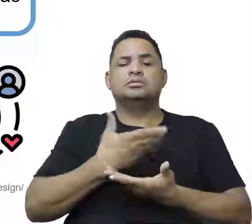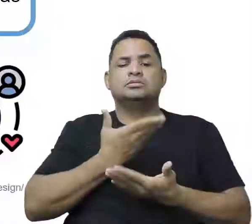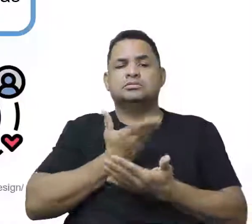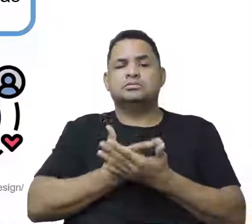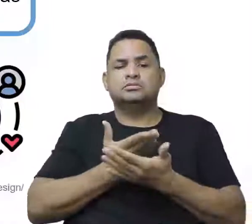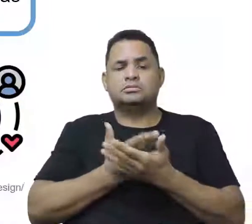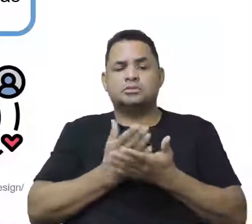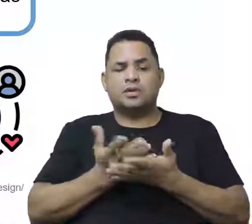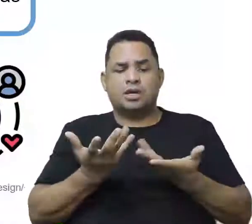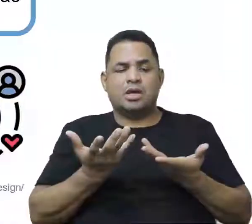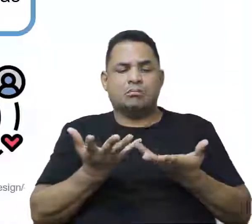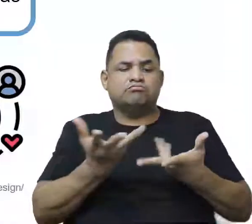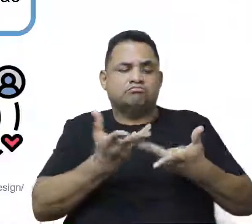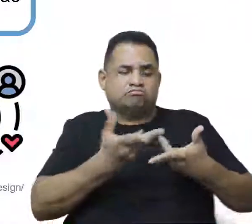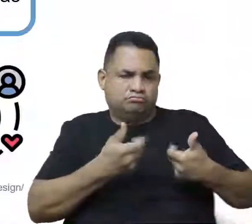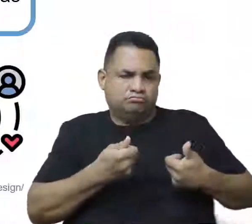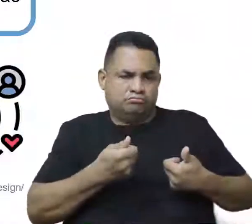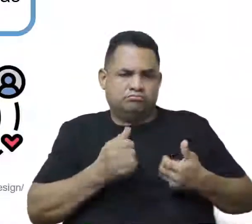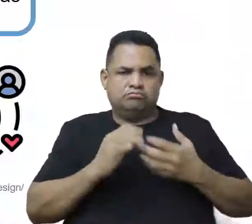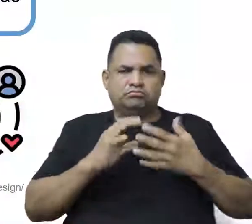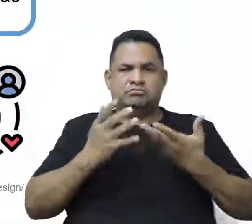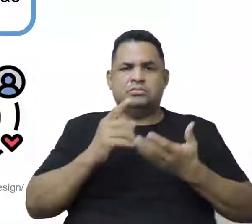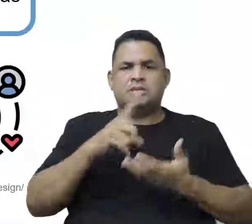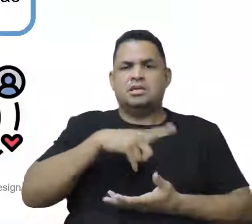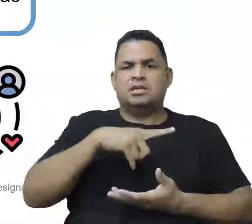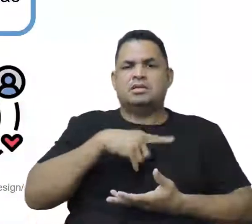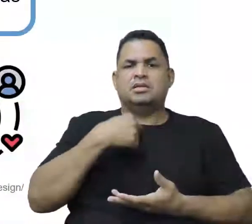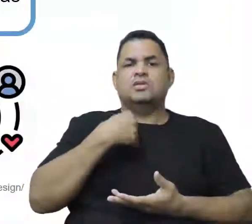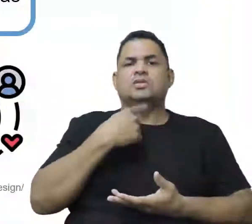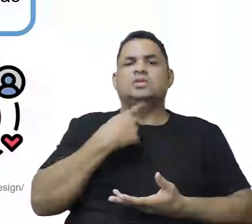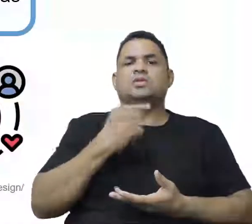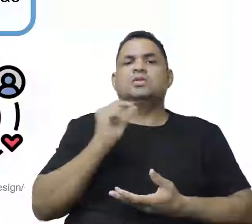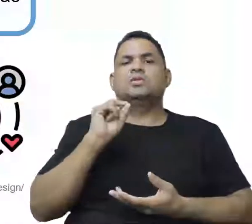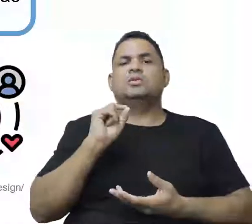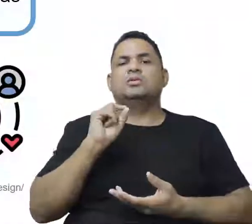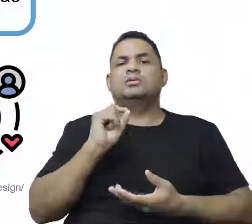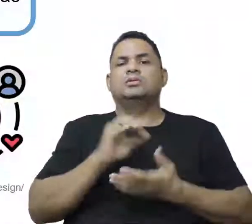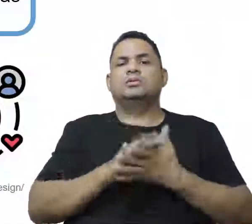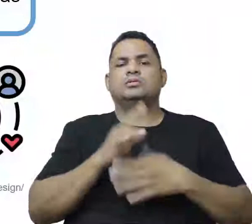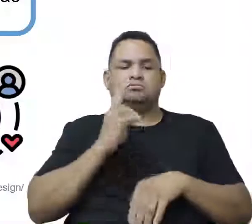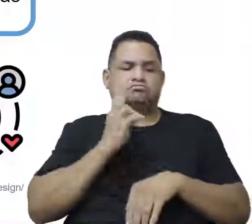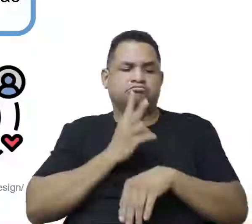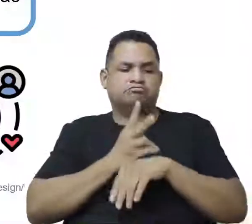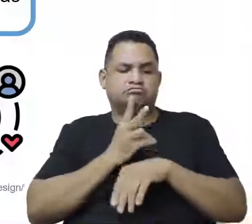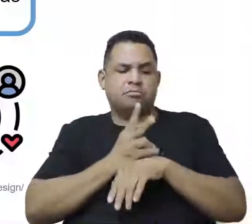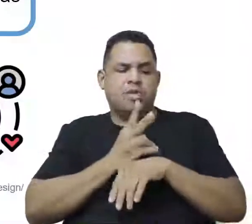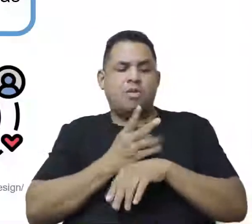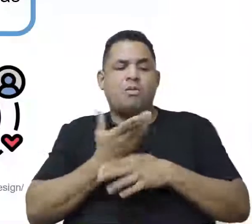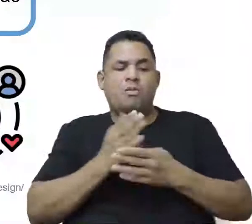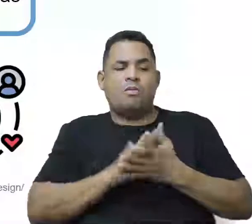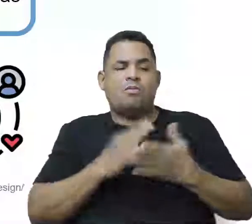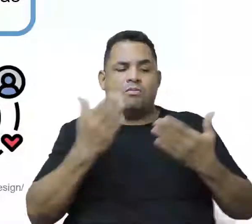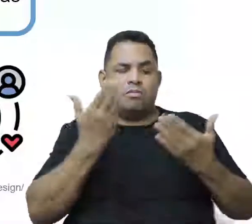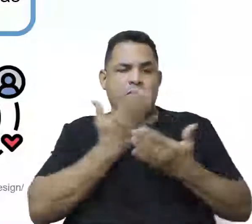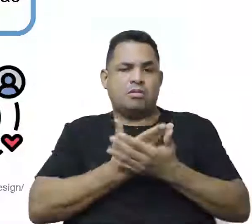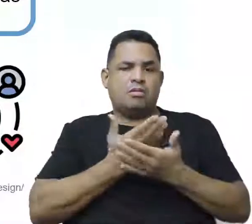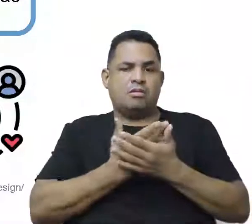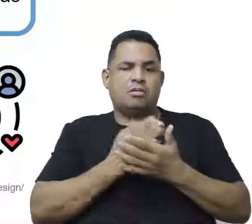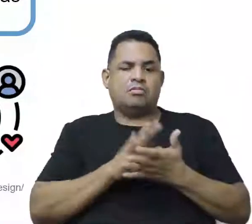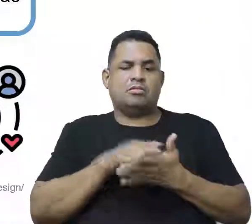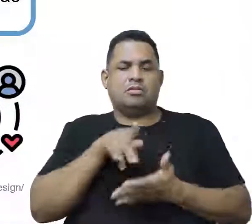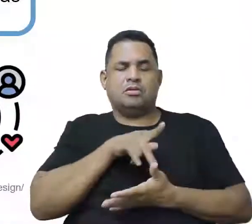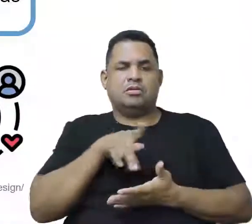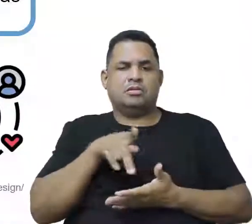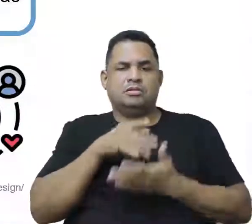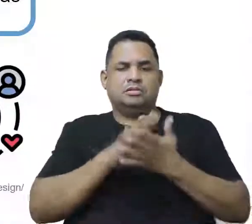olhar? As habilidades. As habilidades. Estou com dúvida ainda. O que eu vou fazer? Vou assistir a aula da Prof. Iris e da Prof. Elisângela, que eu